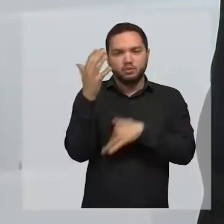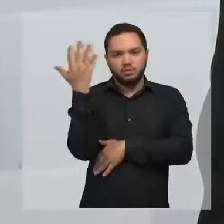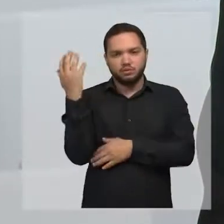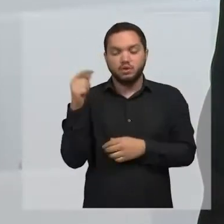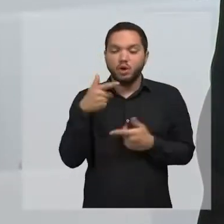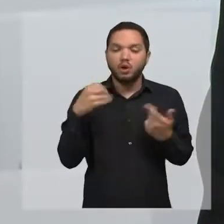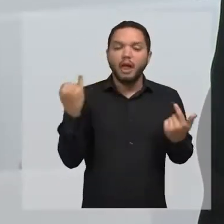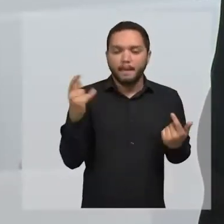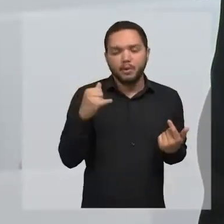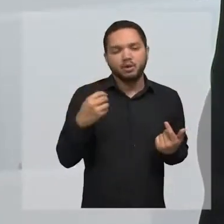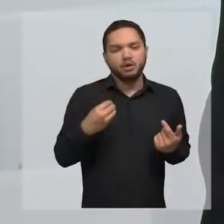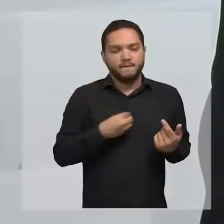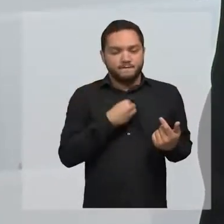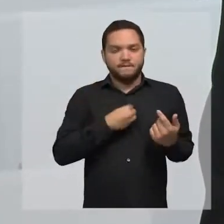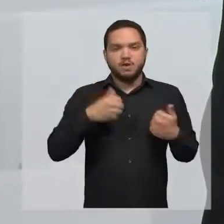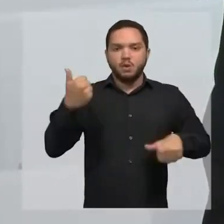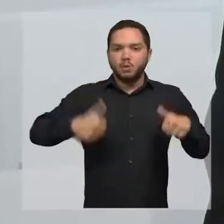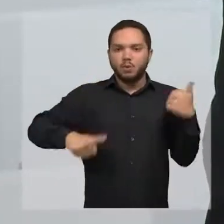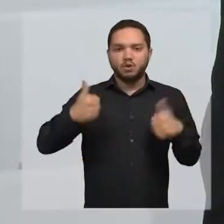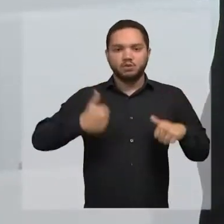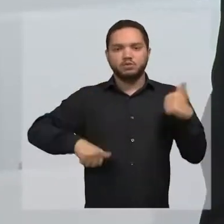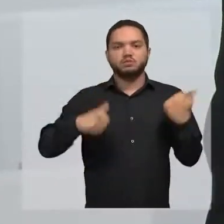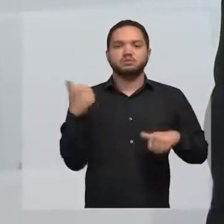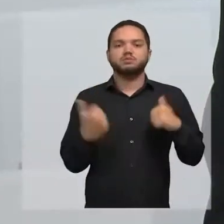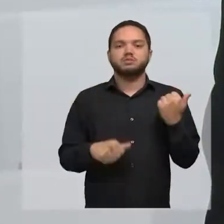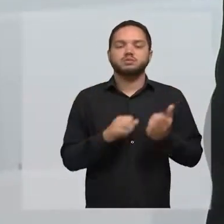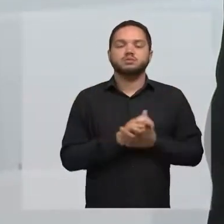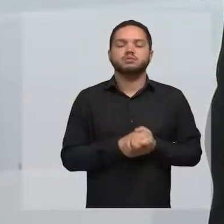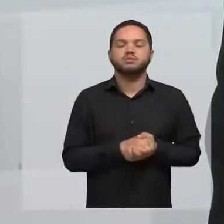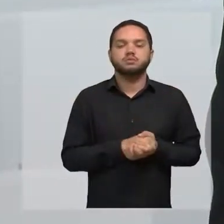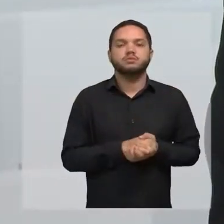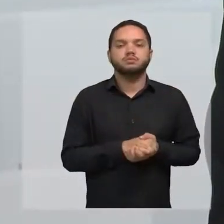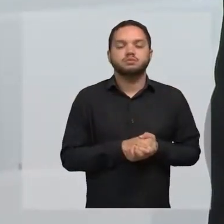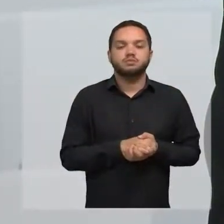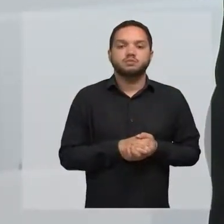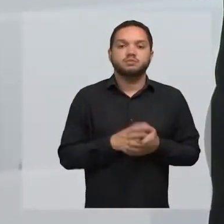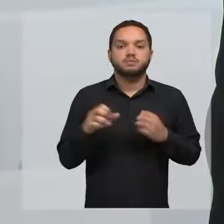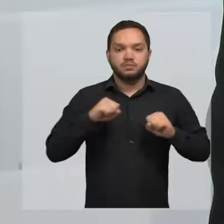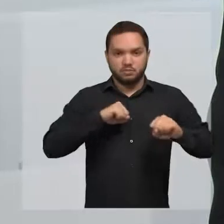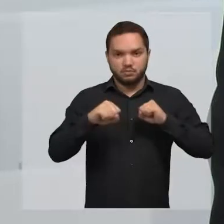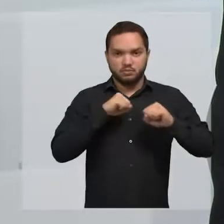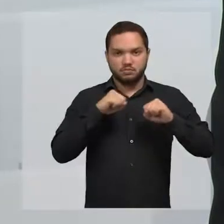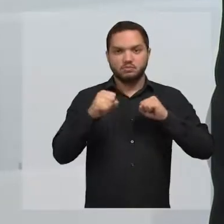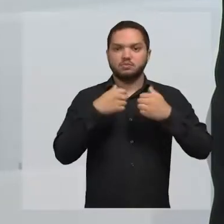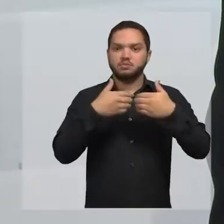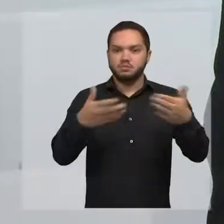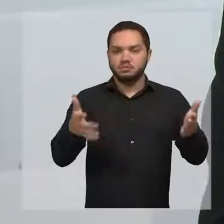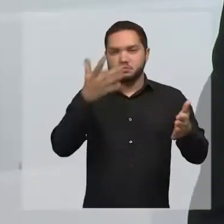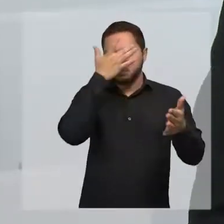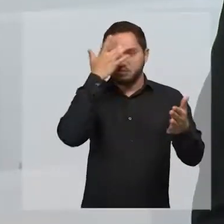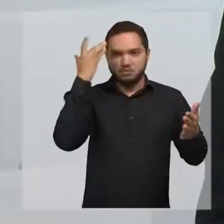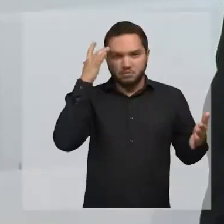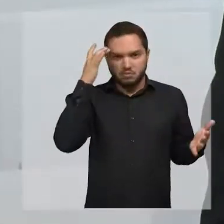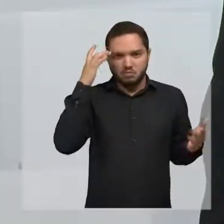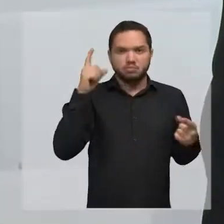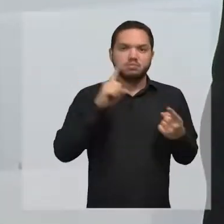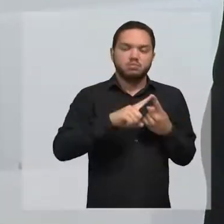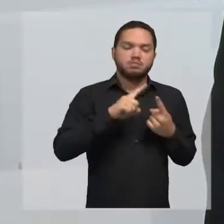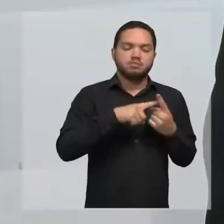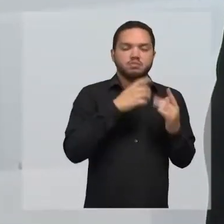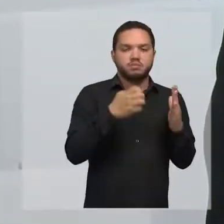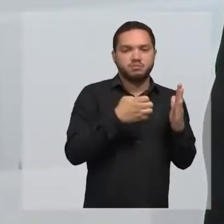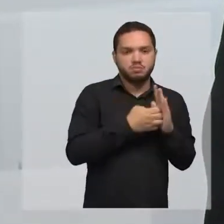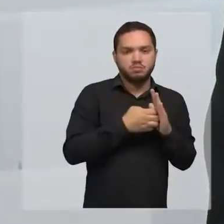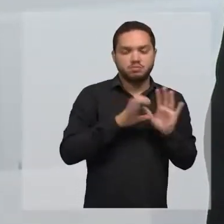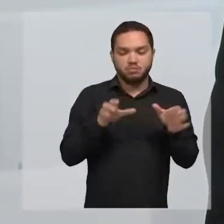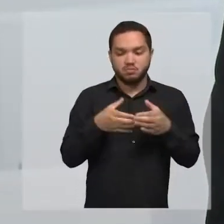e essencial à qualidade de vida, né, de forma a garantir um desenvolvimento sustentável. O debate está aberto à